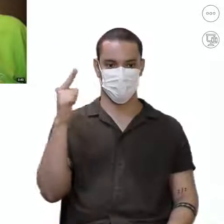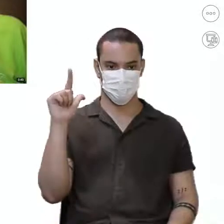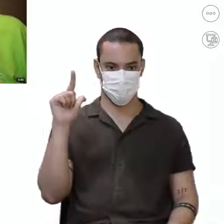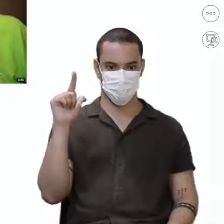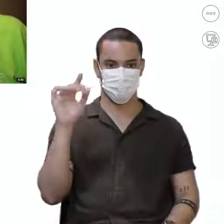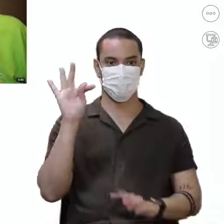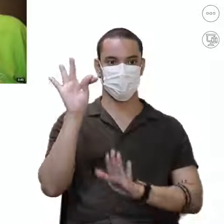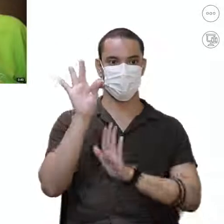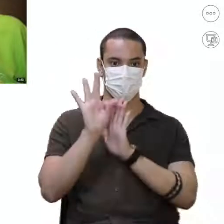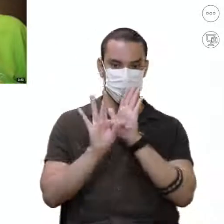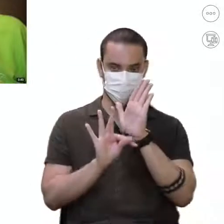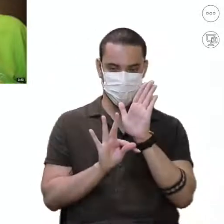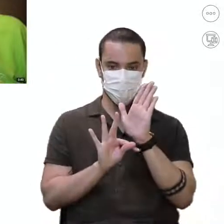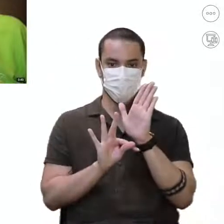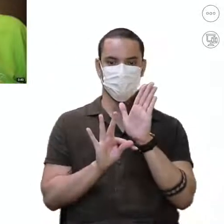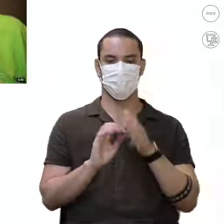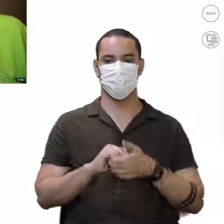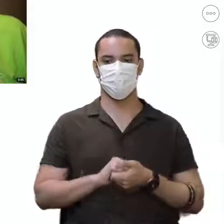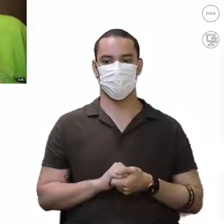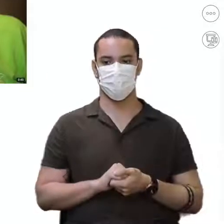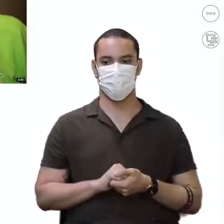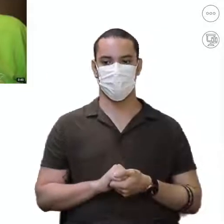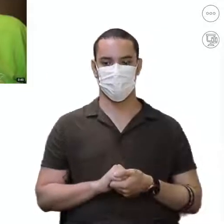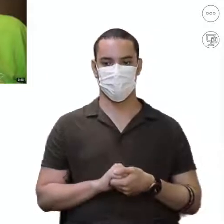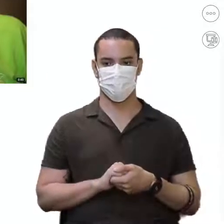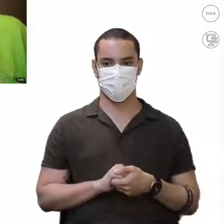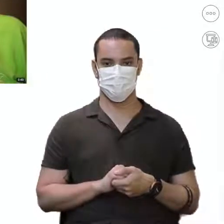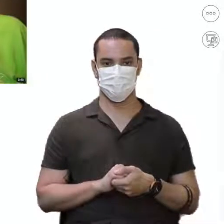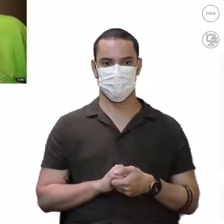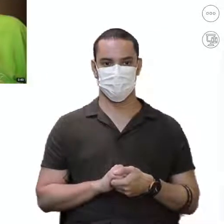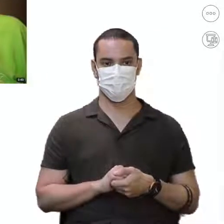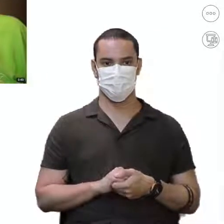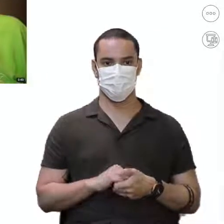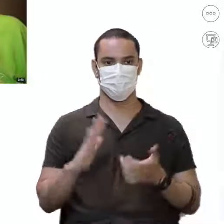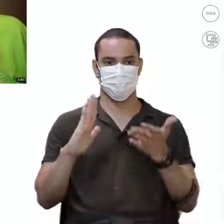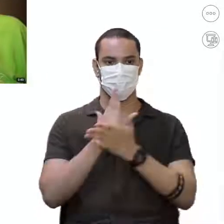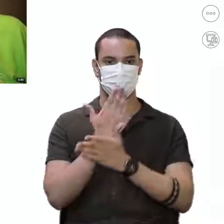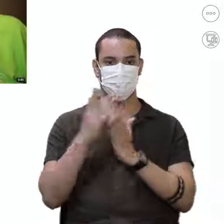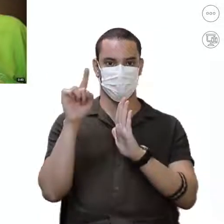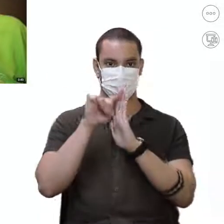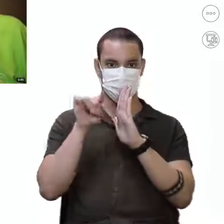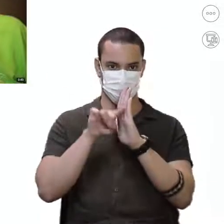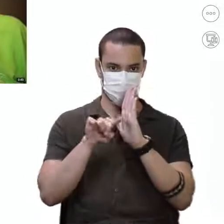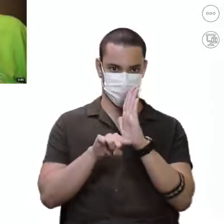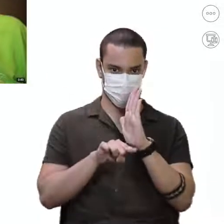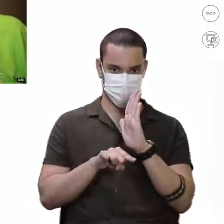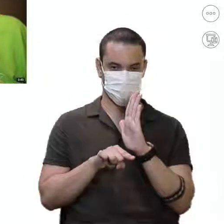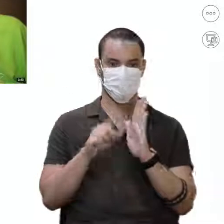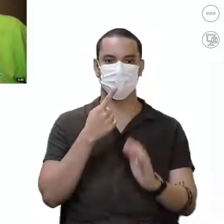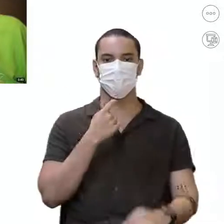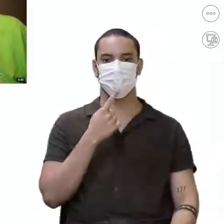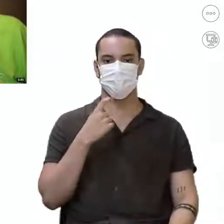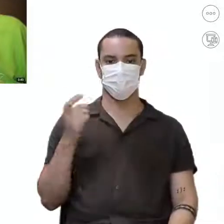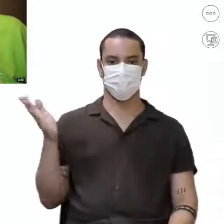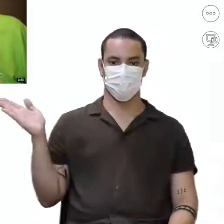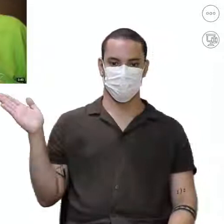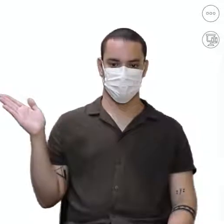outro texto para vocês, certo? Temos aqui algumas perguntas sobre esse texto, que estão em